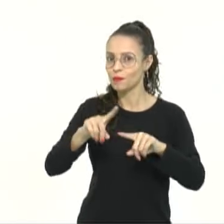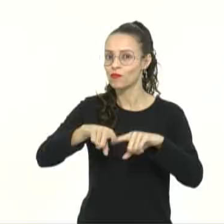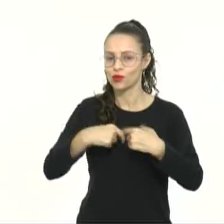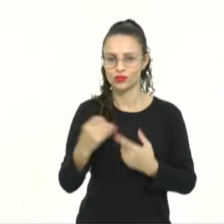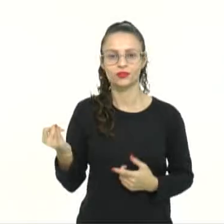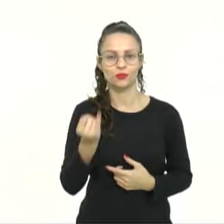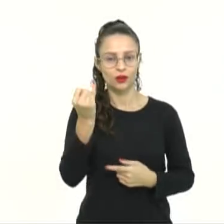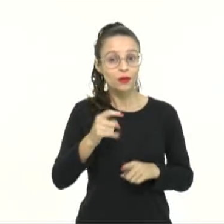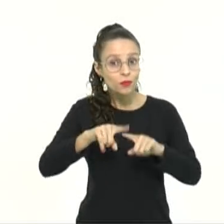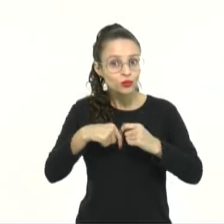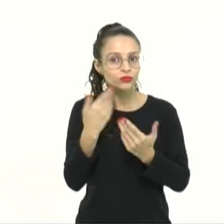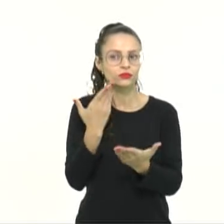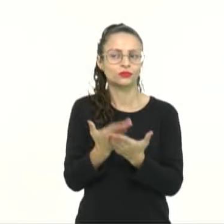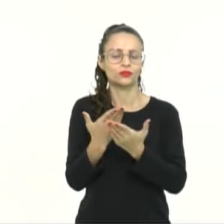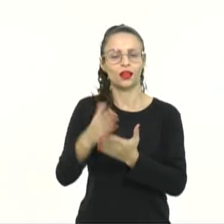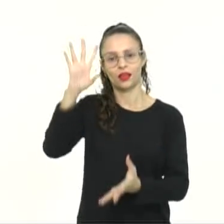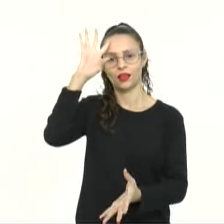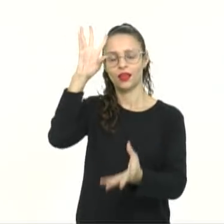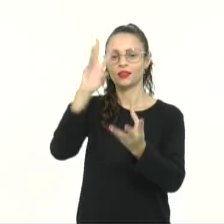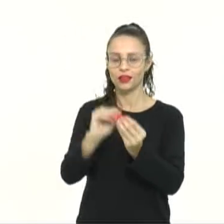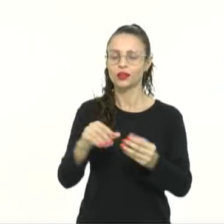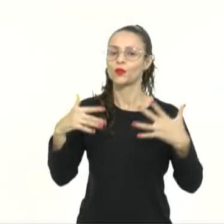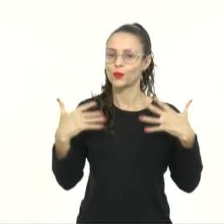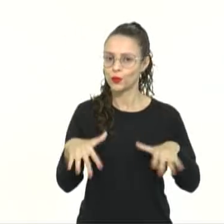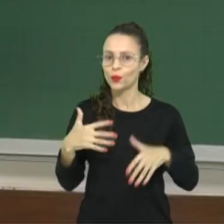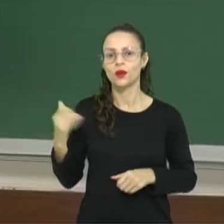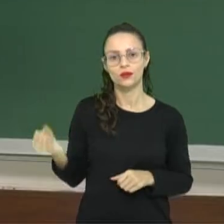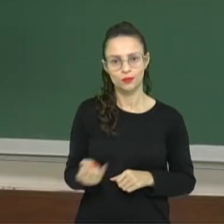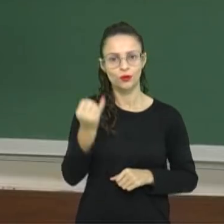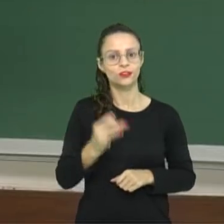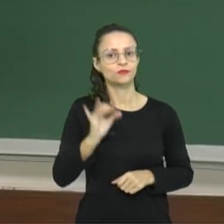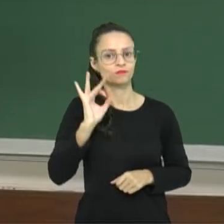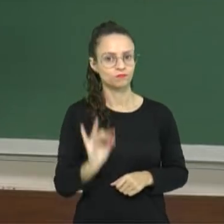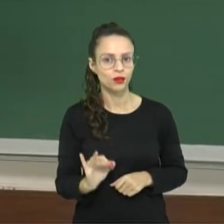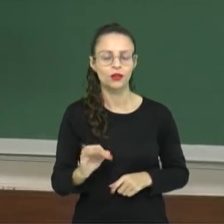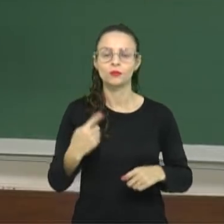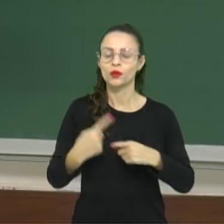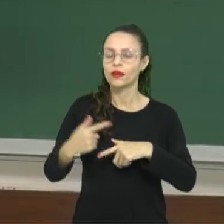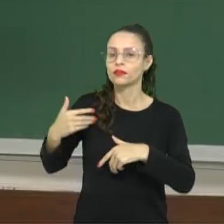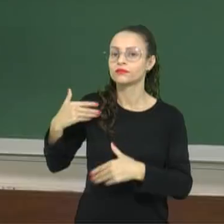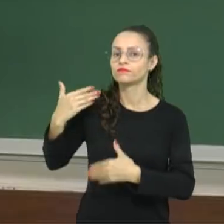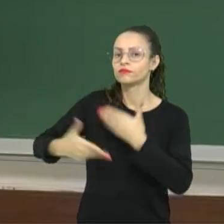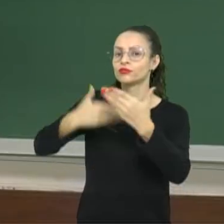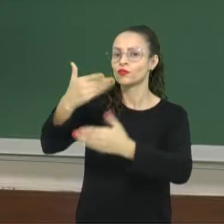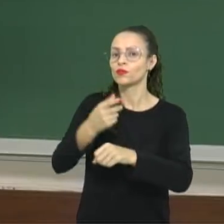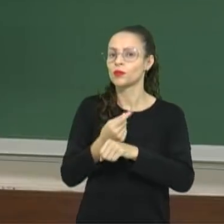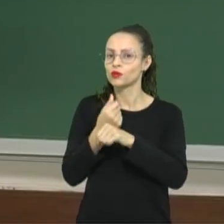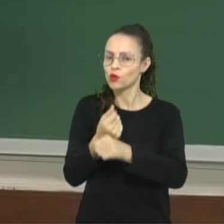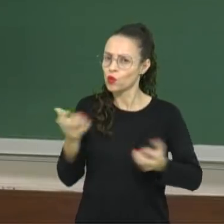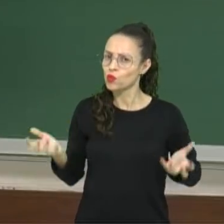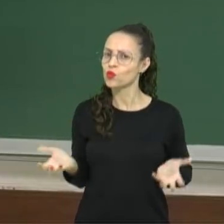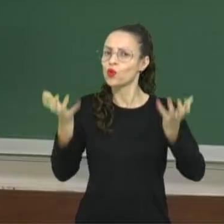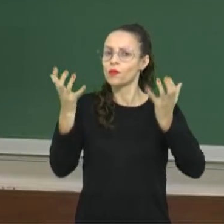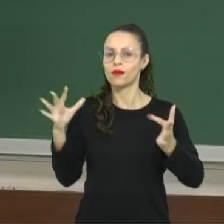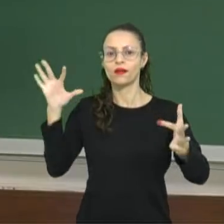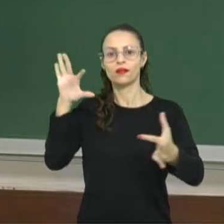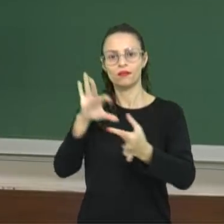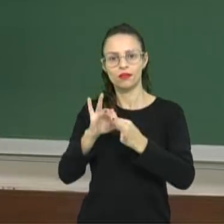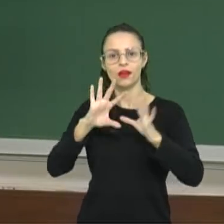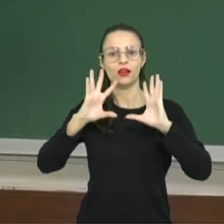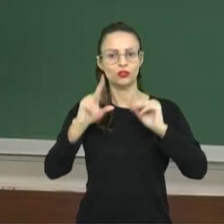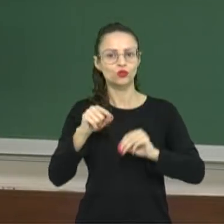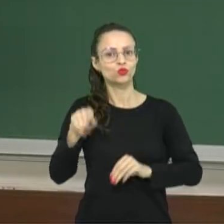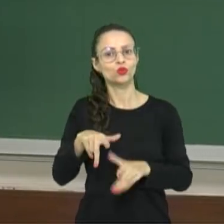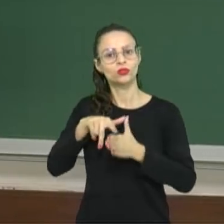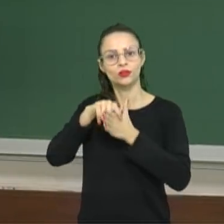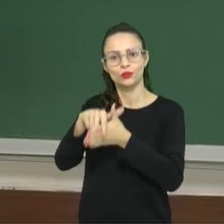gente estuda ele, entende como chegamos até aqui, né? Desenvolvimento econômico está ligado a todas essas atividades